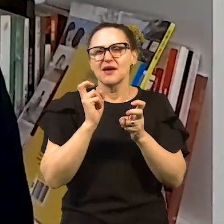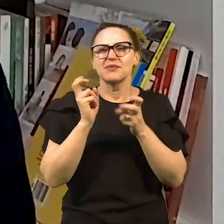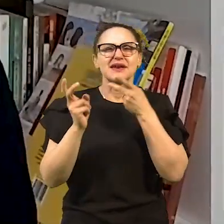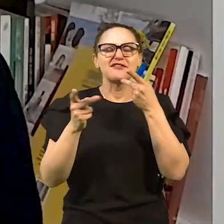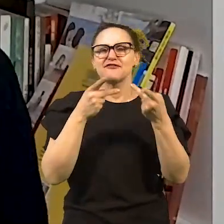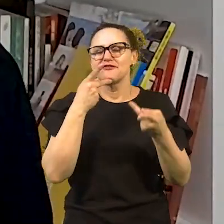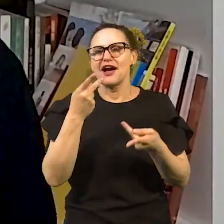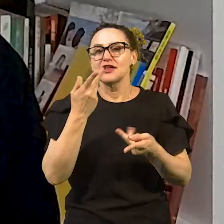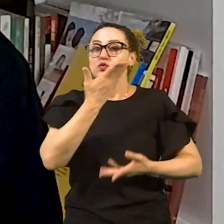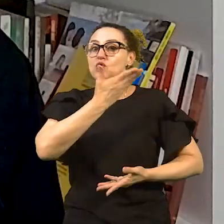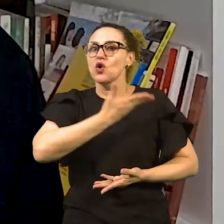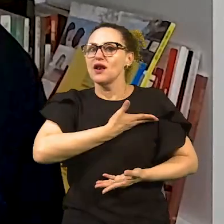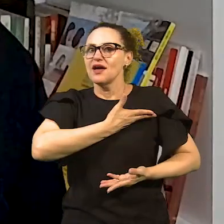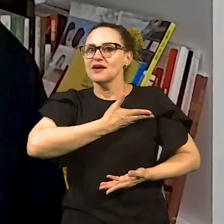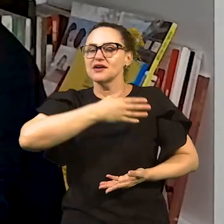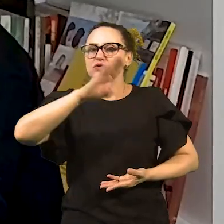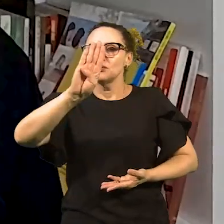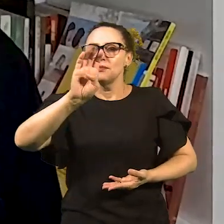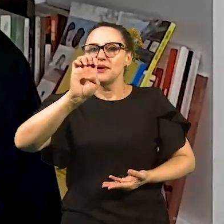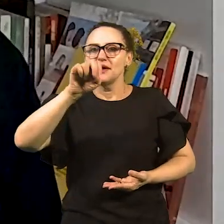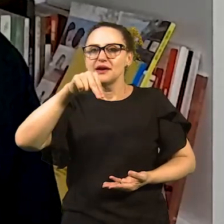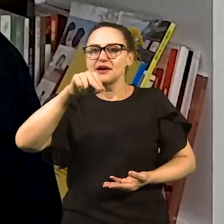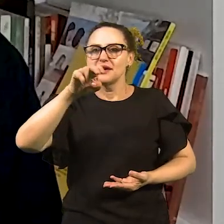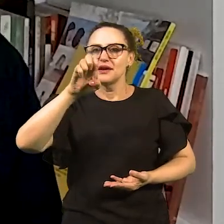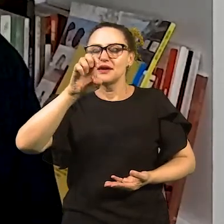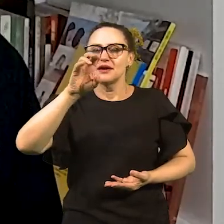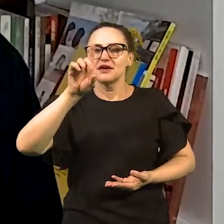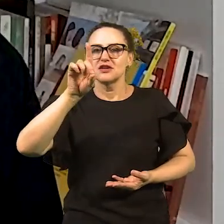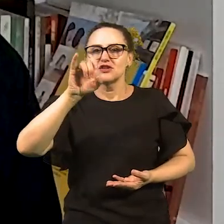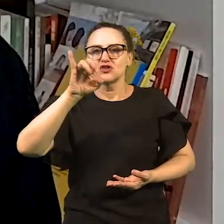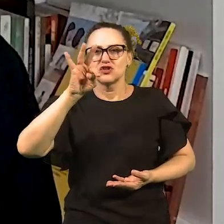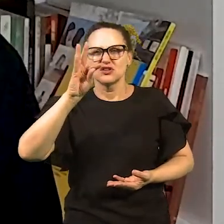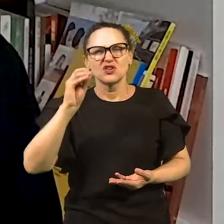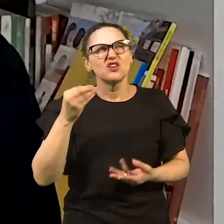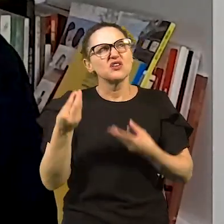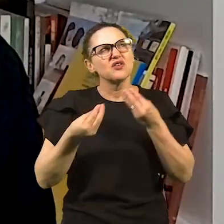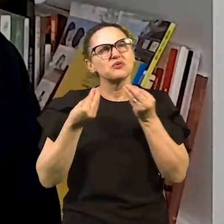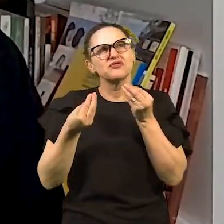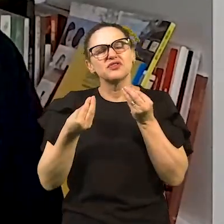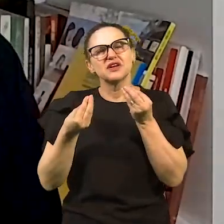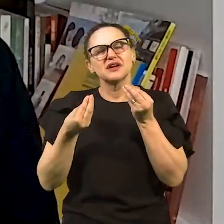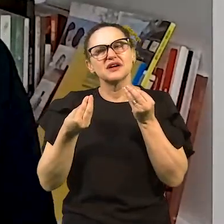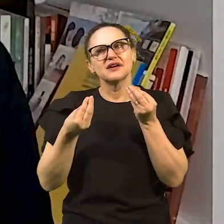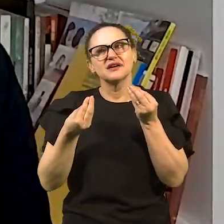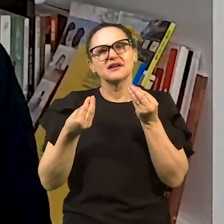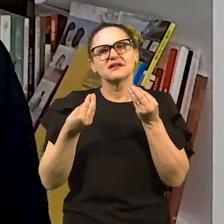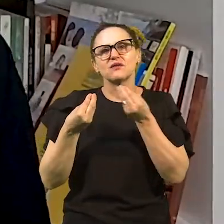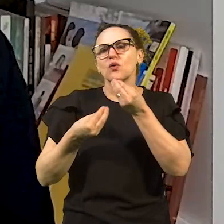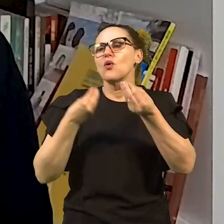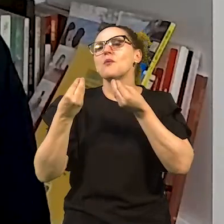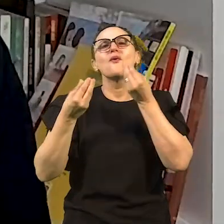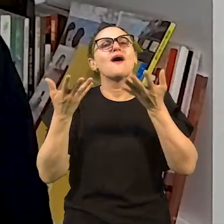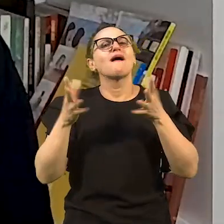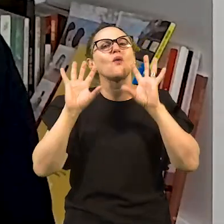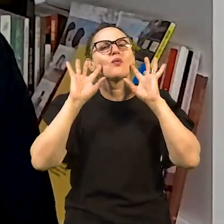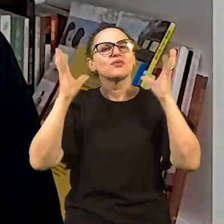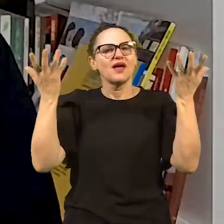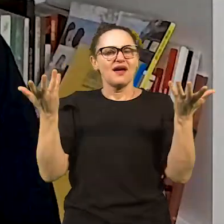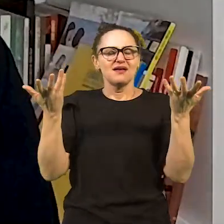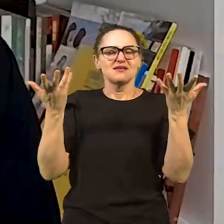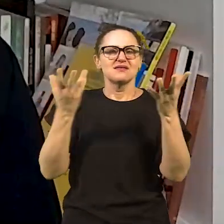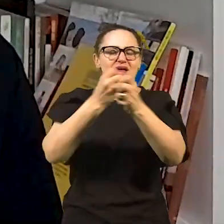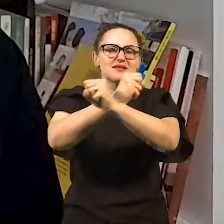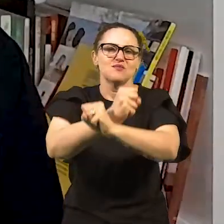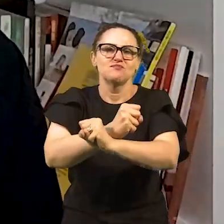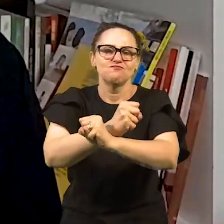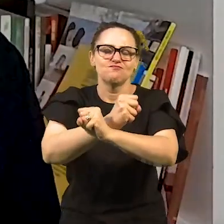percebe aqui um conflito que é essa questão, como fica a abolição da escravidão nesses rincões do Brasil, né? Não fica, grande